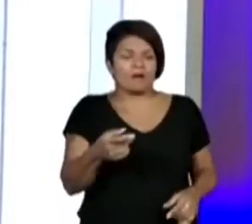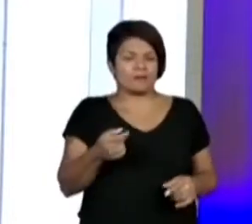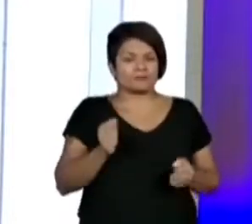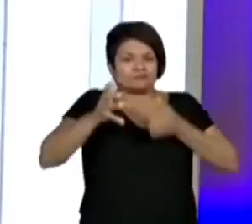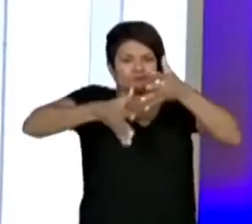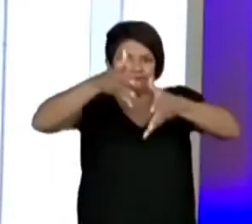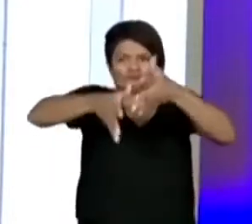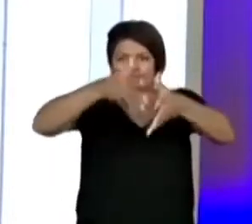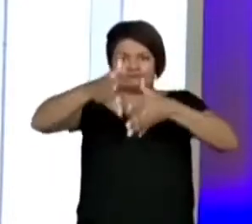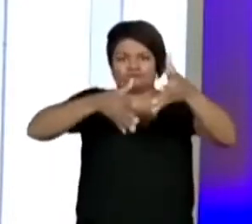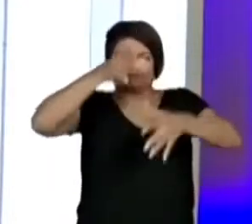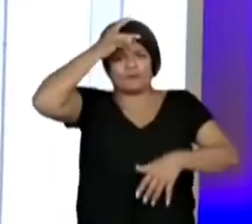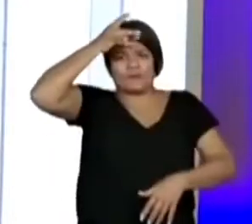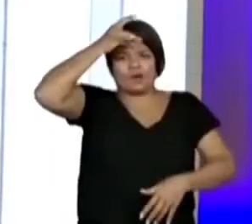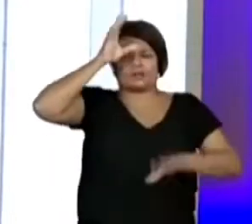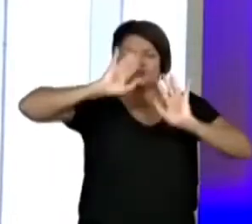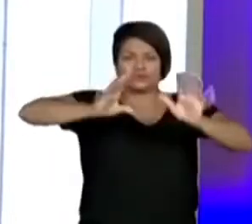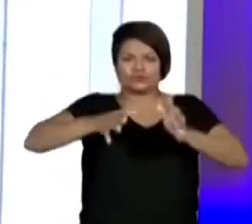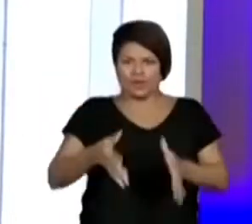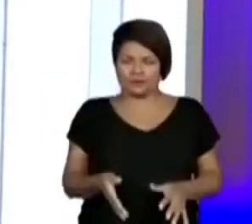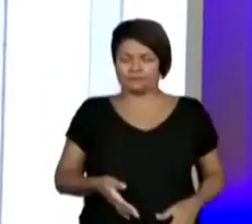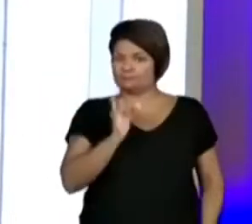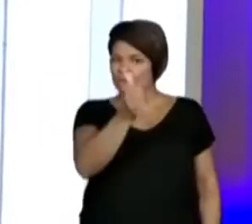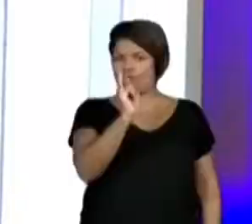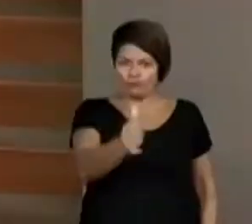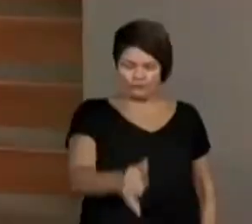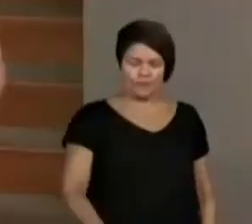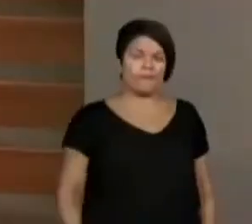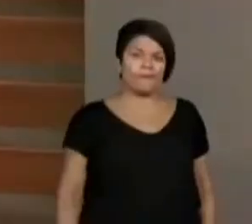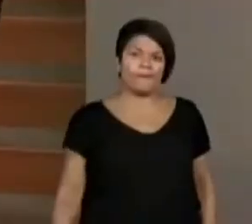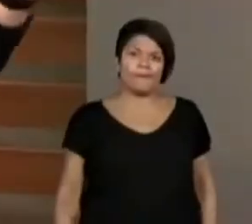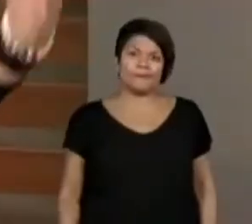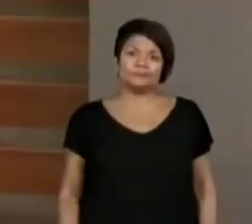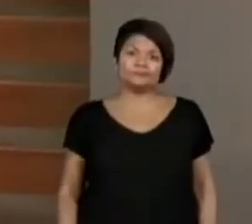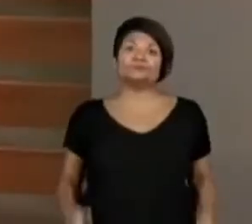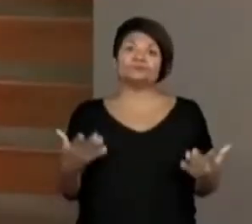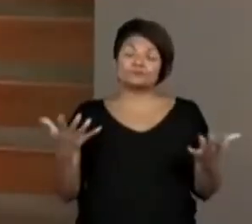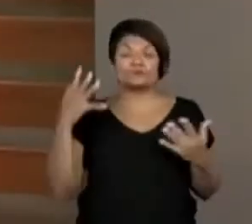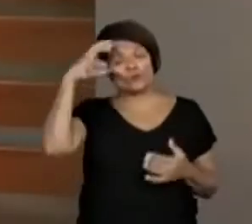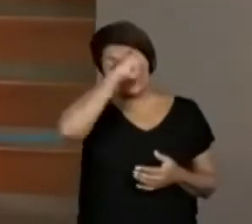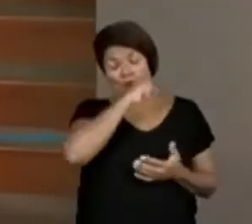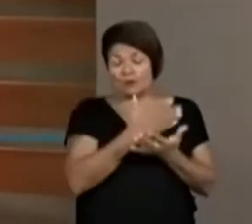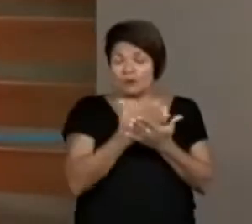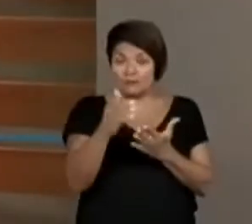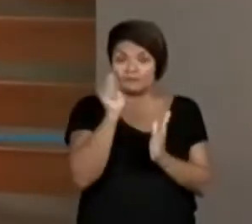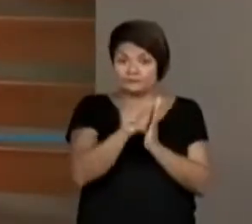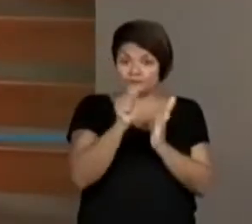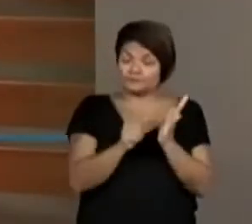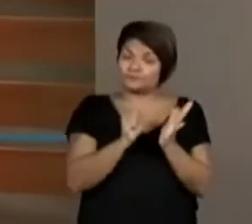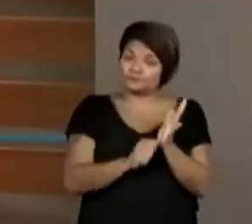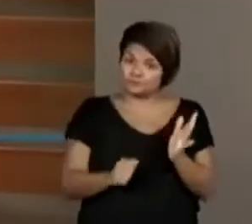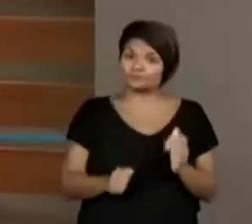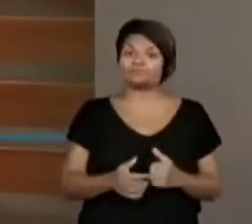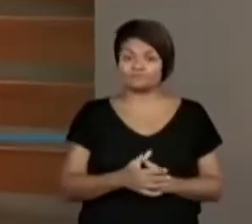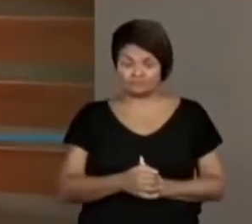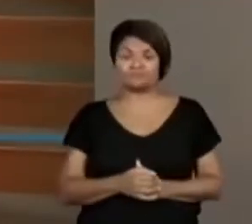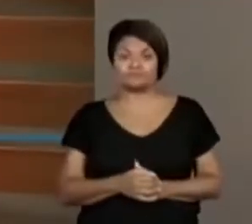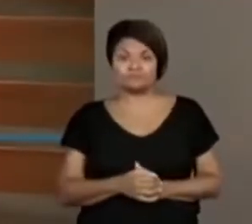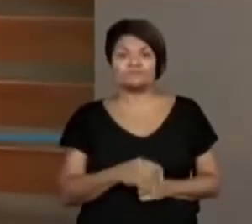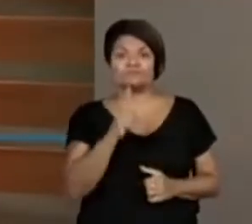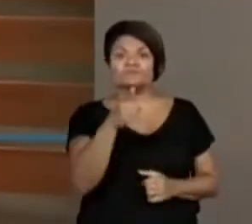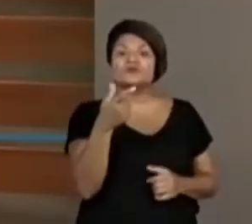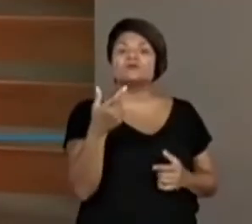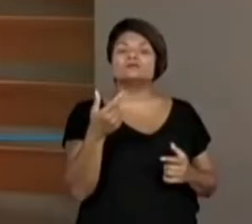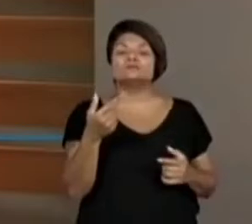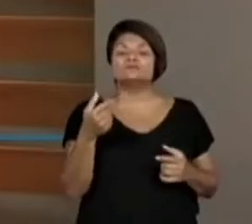sabe até de memória. E agora a gente vai aprender a escrever. Isso, a gente vai começar a entrar nesse mundo da escrita com esses versos. E, por